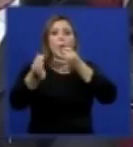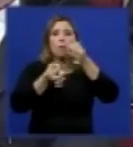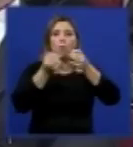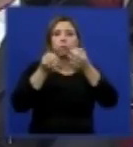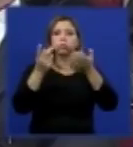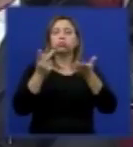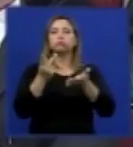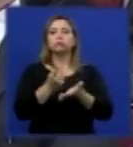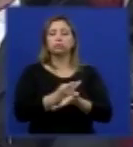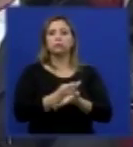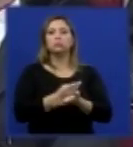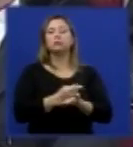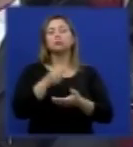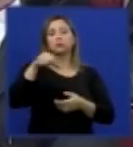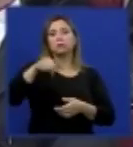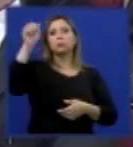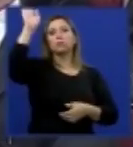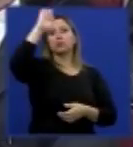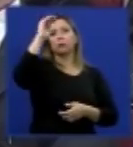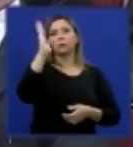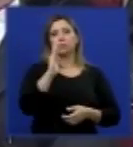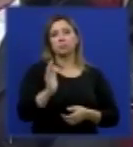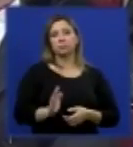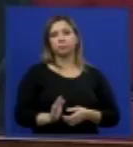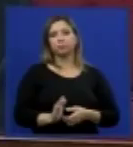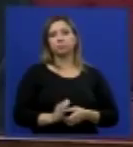judiciais no Brasil